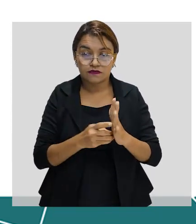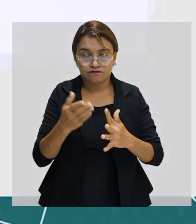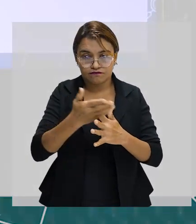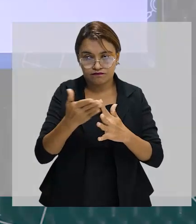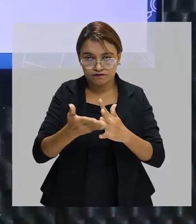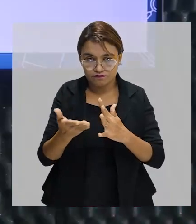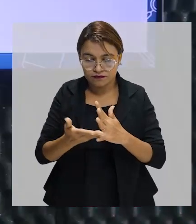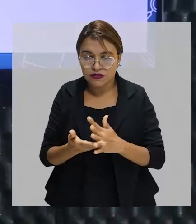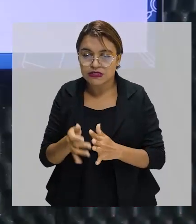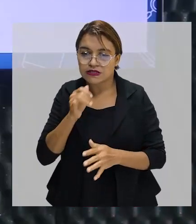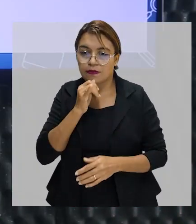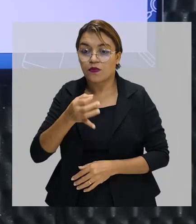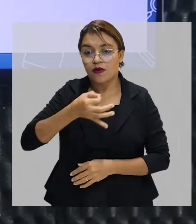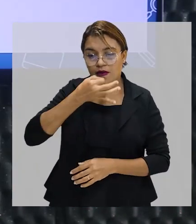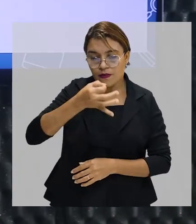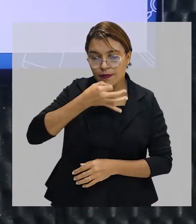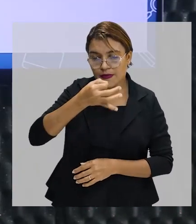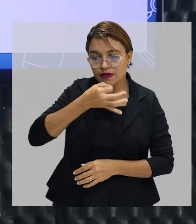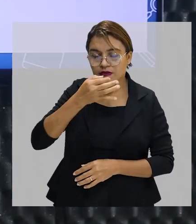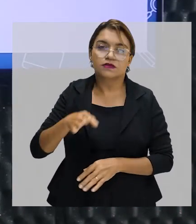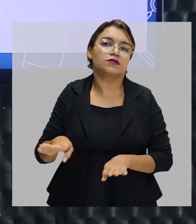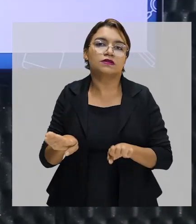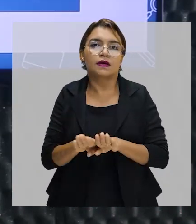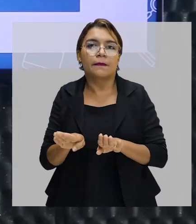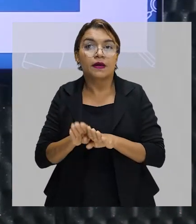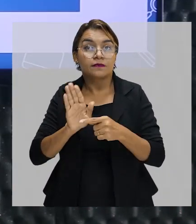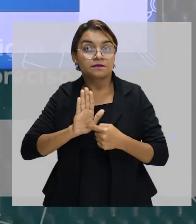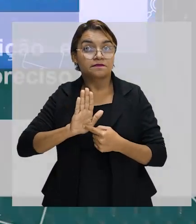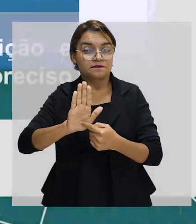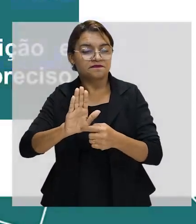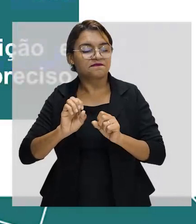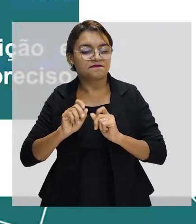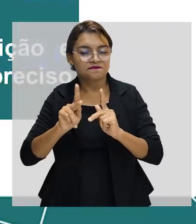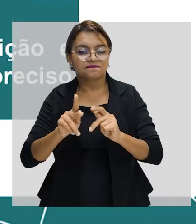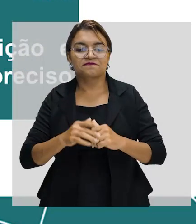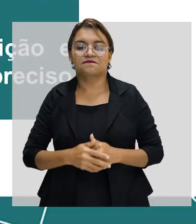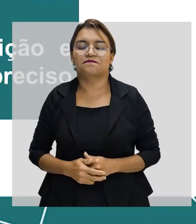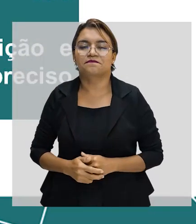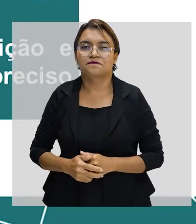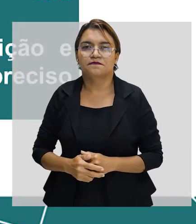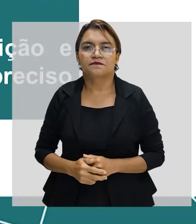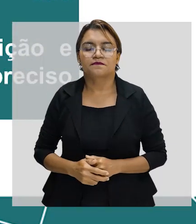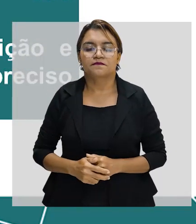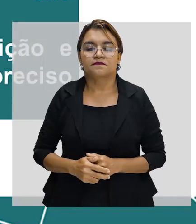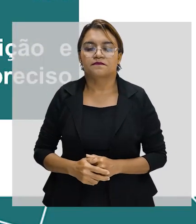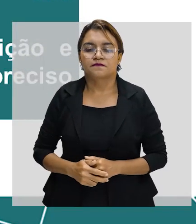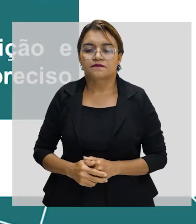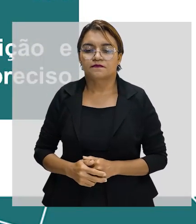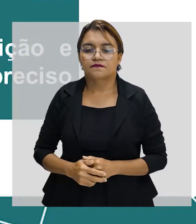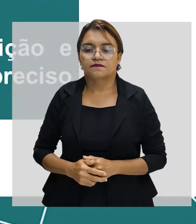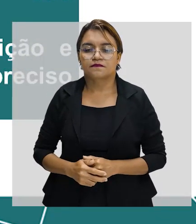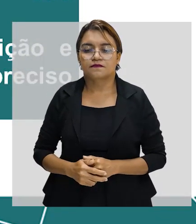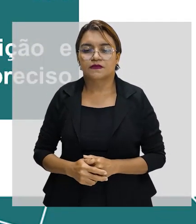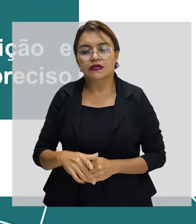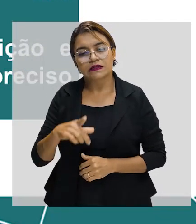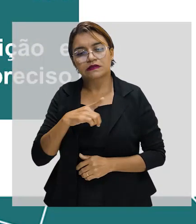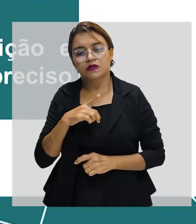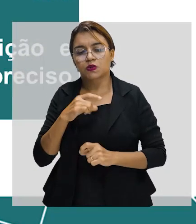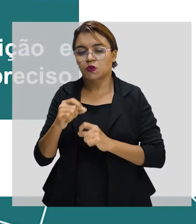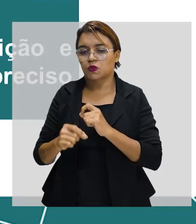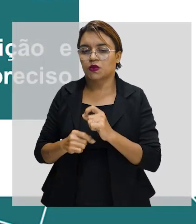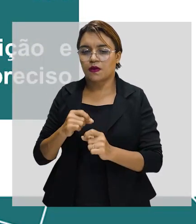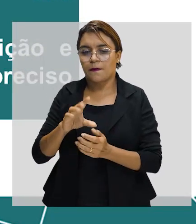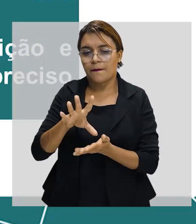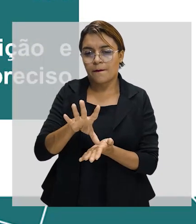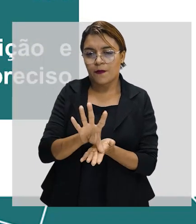em argumentativo e expositivo, tá? Então, normalmente, esse modelo